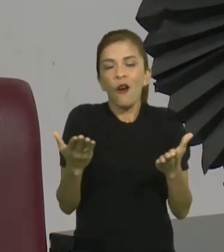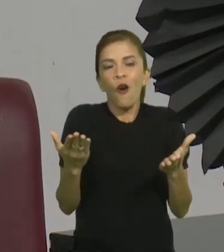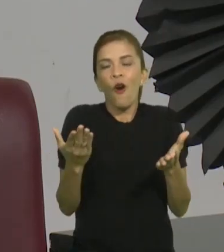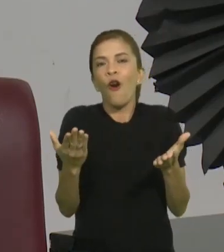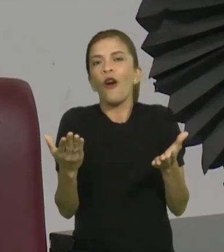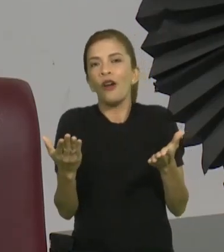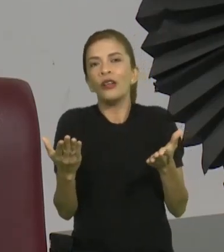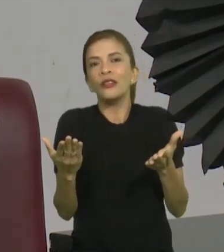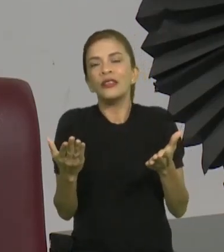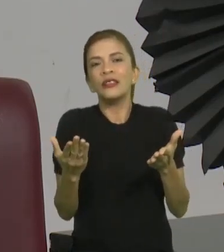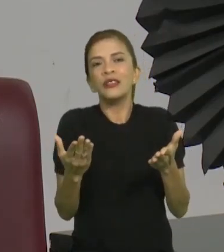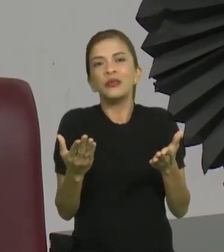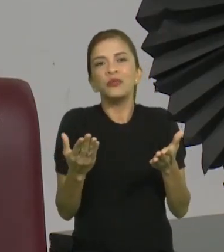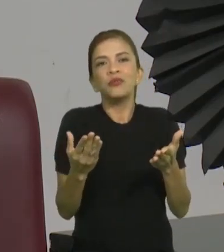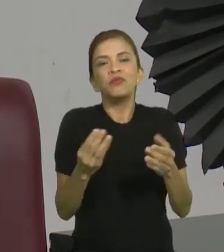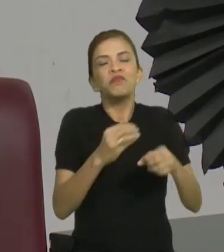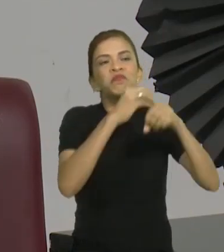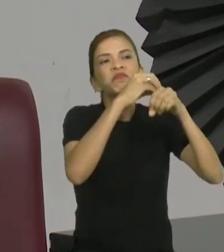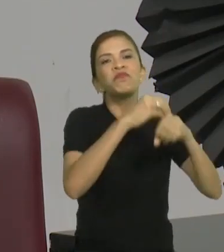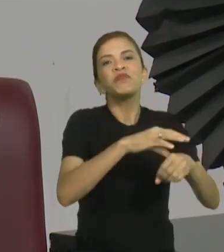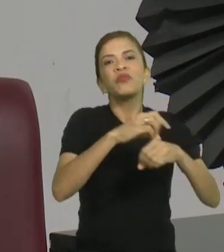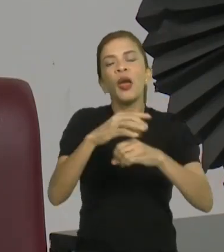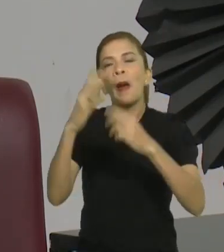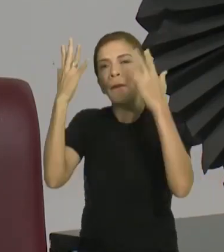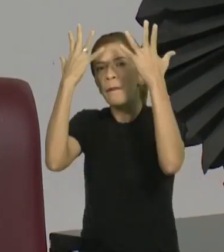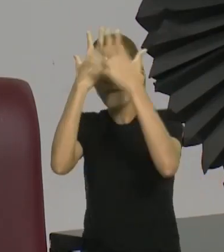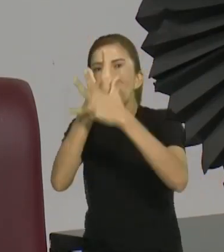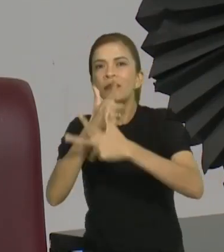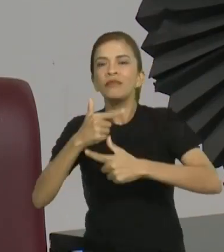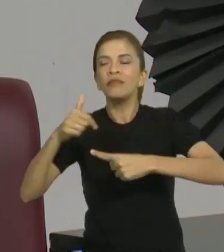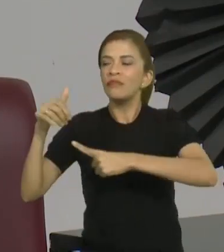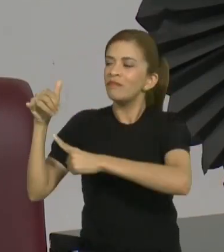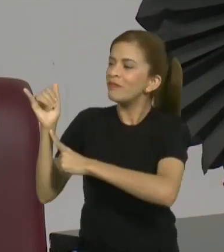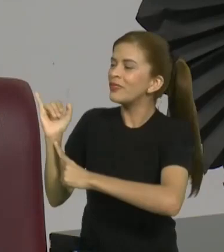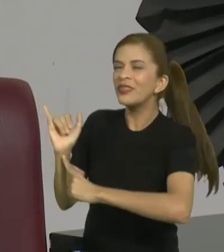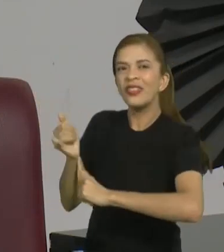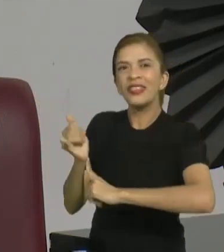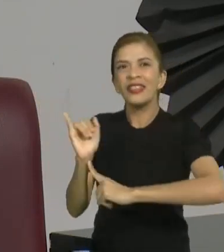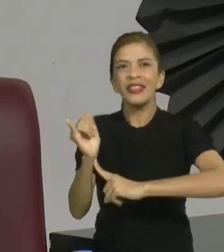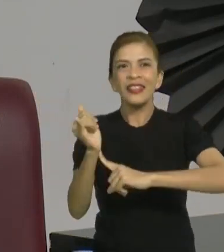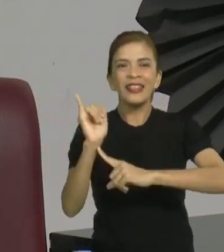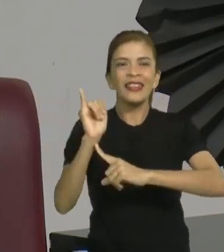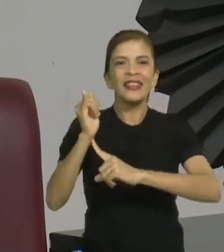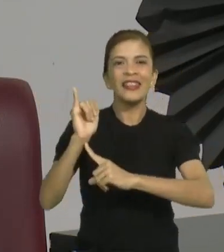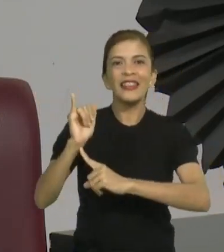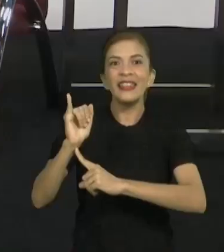levar a beleza do nosso Bumba Meu Boi. Então, isso a gente fica